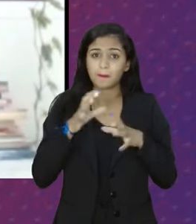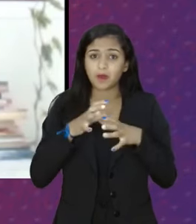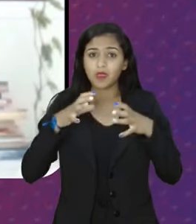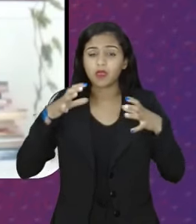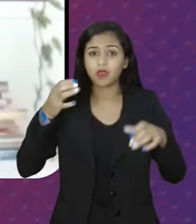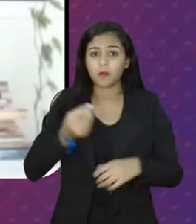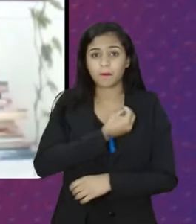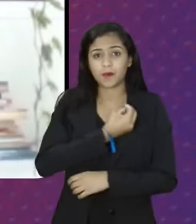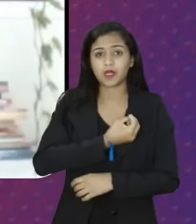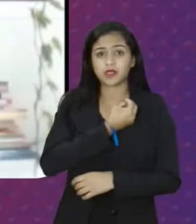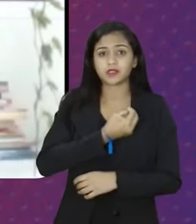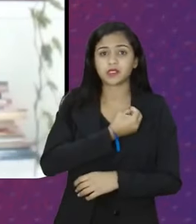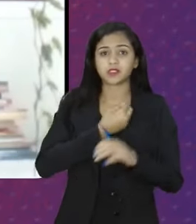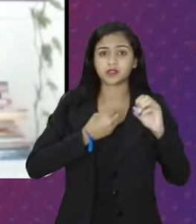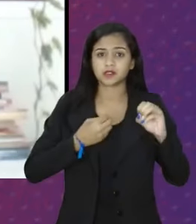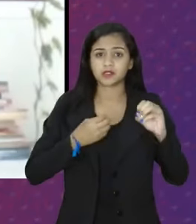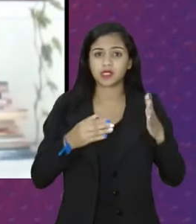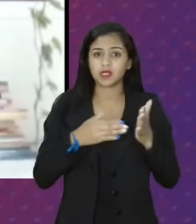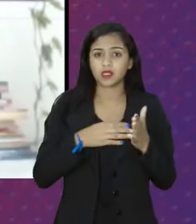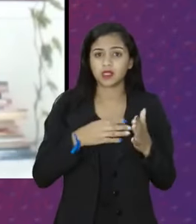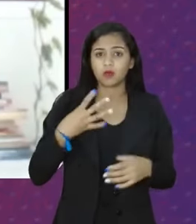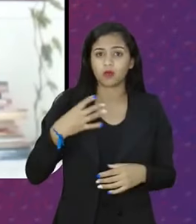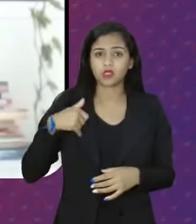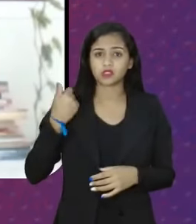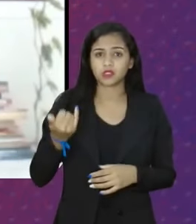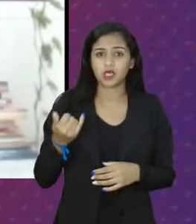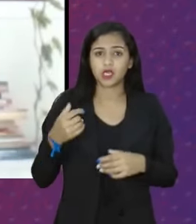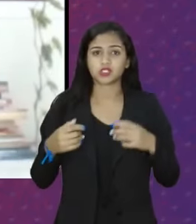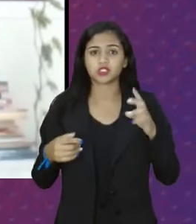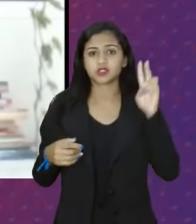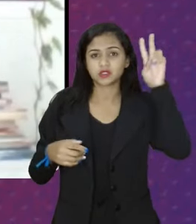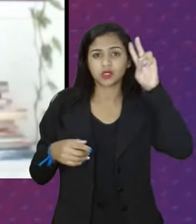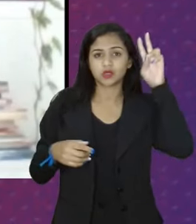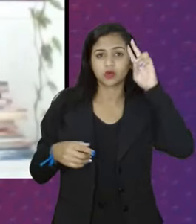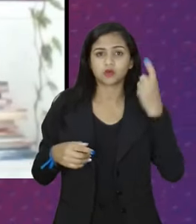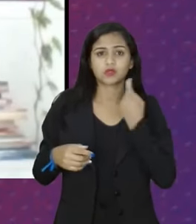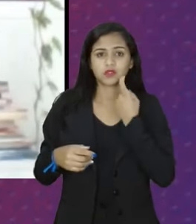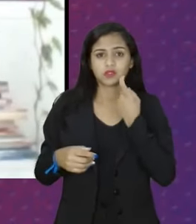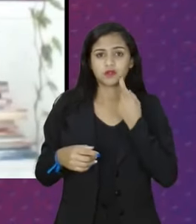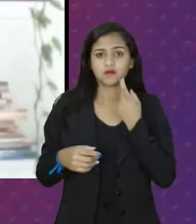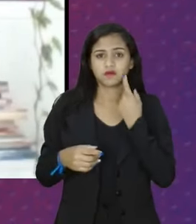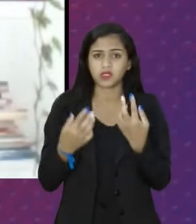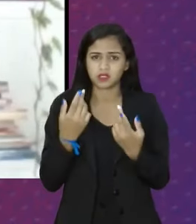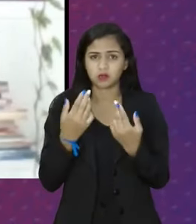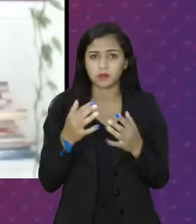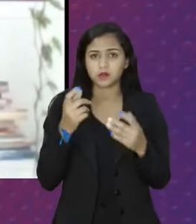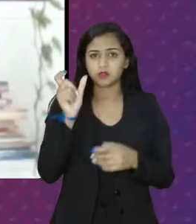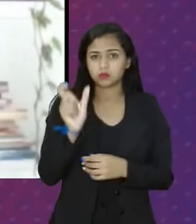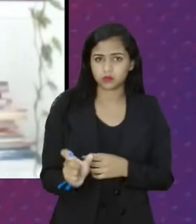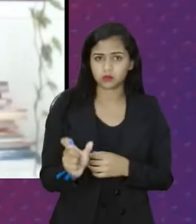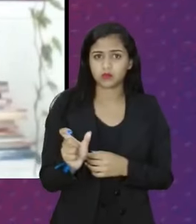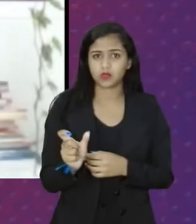das crianças de 0 a 4 anos, de segunda a sexta-feira, com a mesma pessoa.